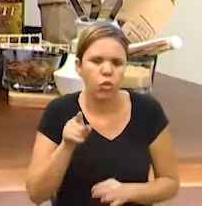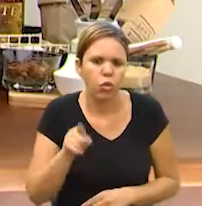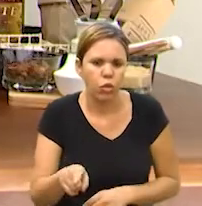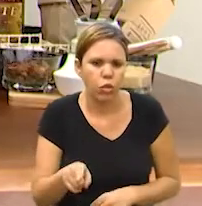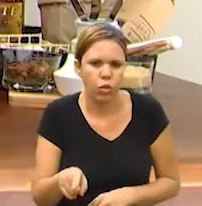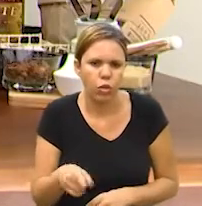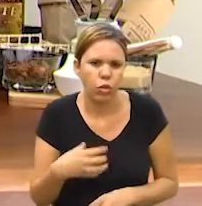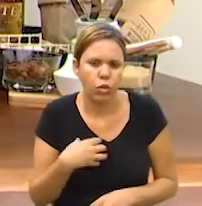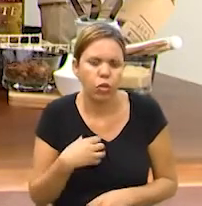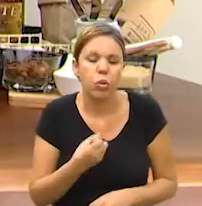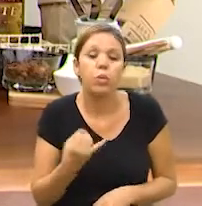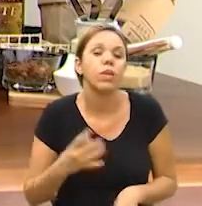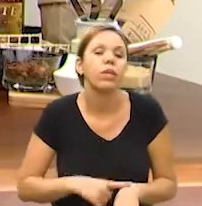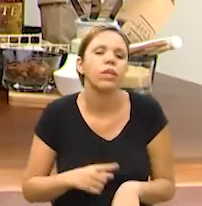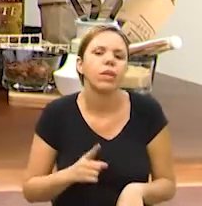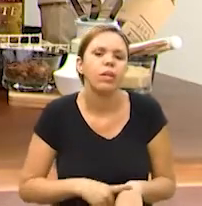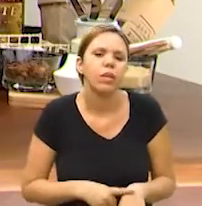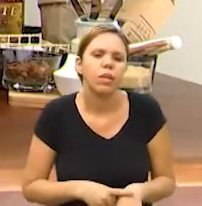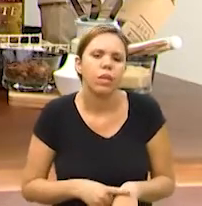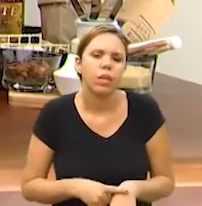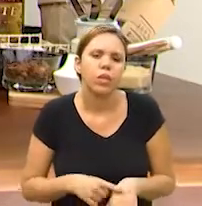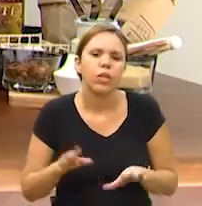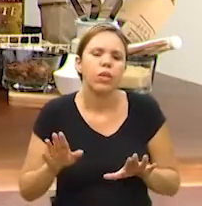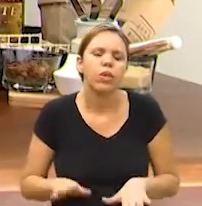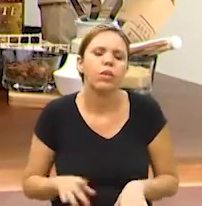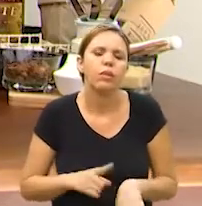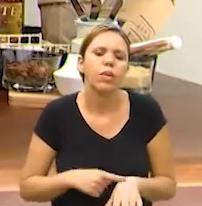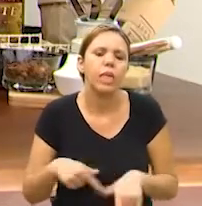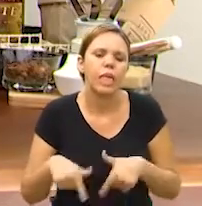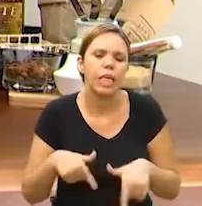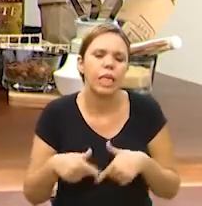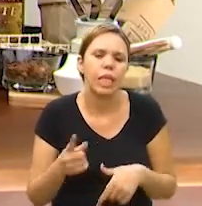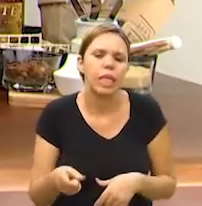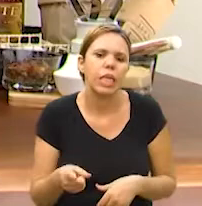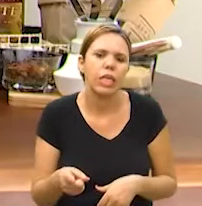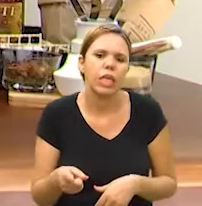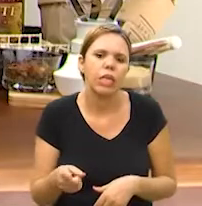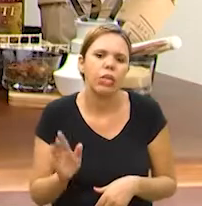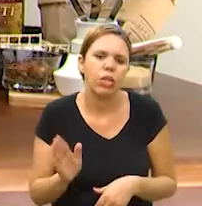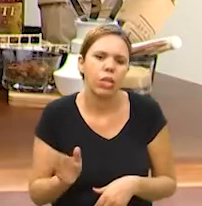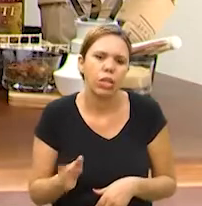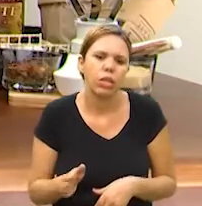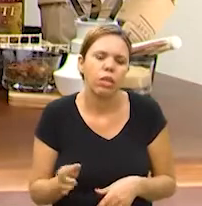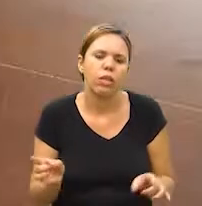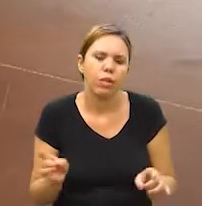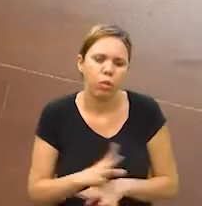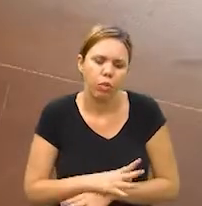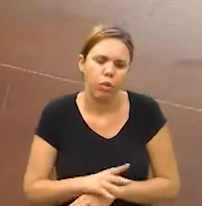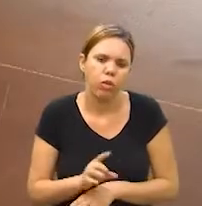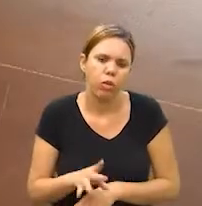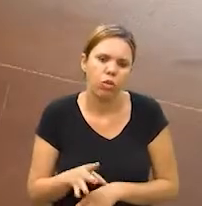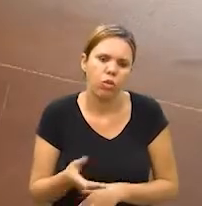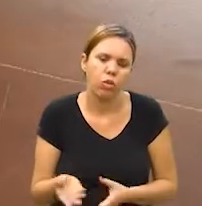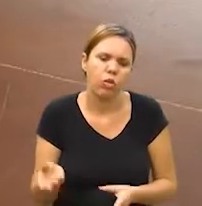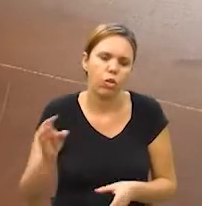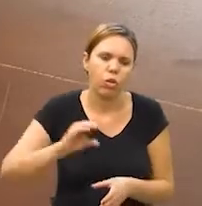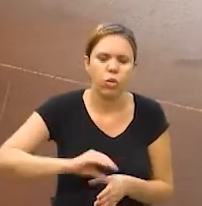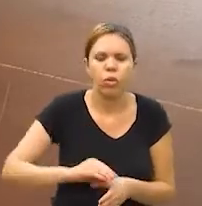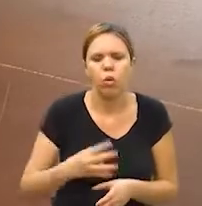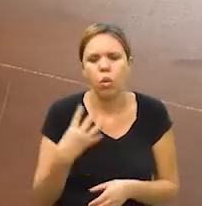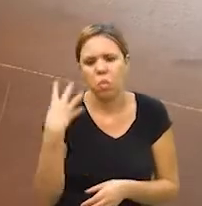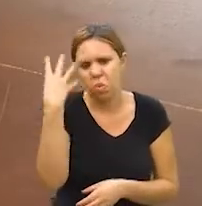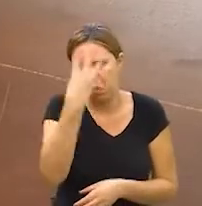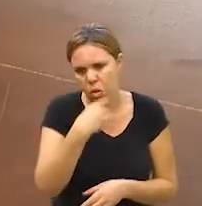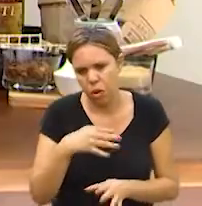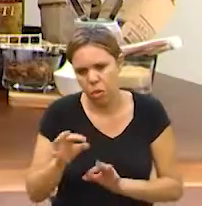nesse fermento aqui, quanto tempo que ficou aqui trabalhando? Aqui ele já estava pronto, eu só alimentei. Então, em